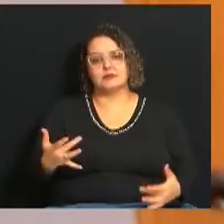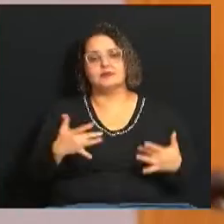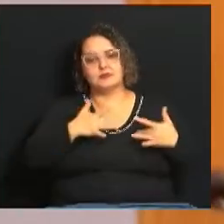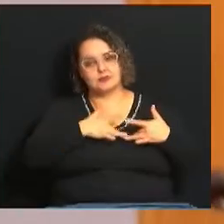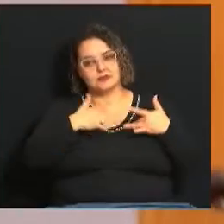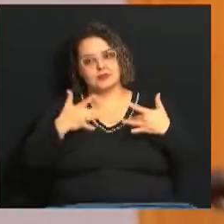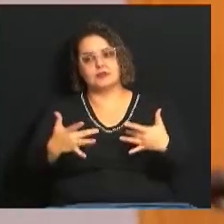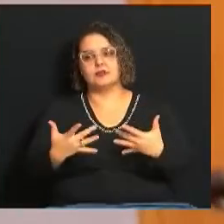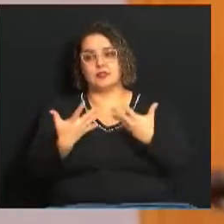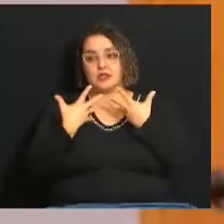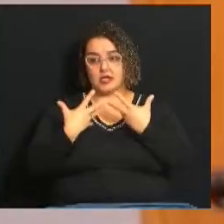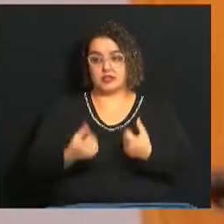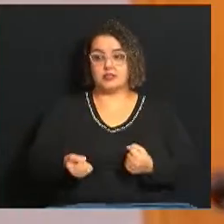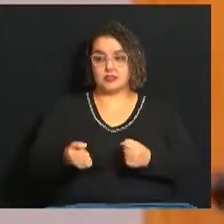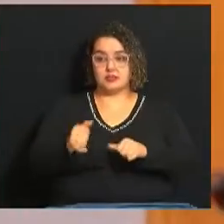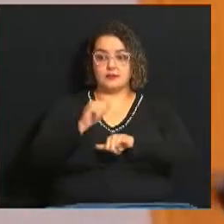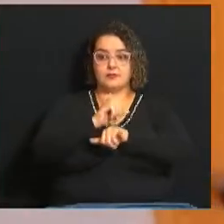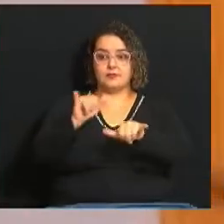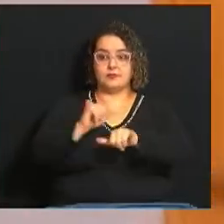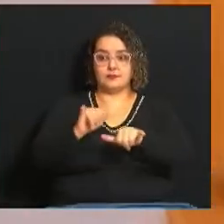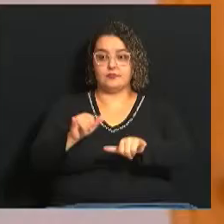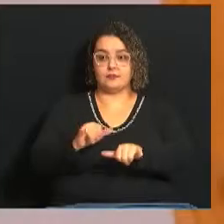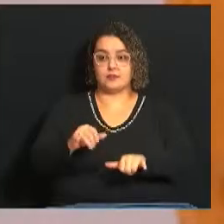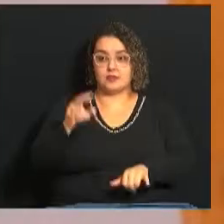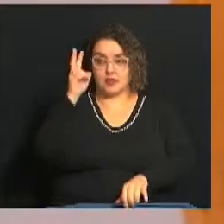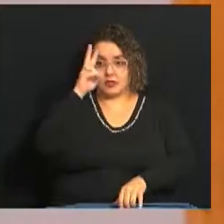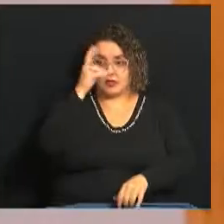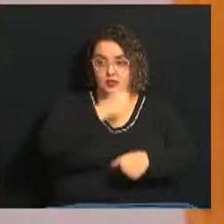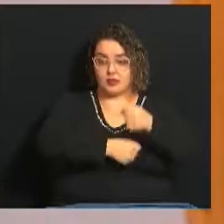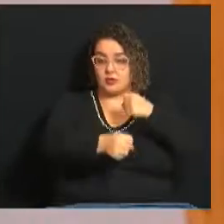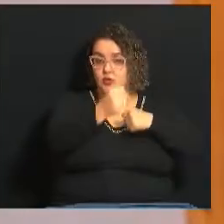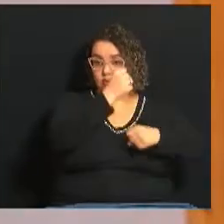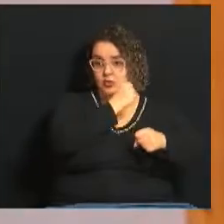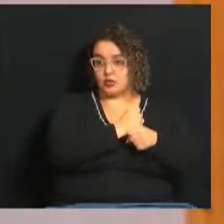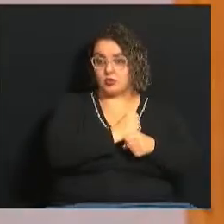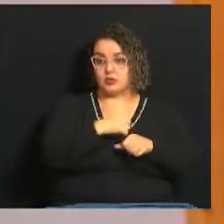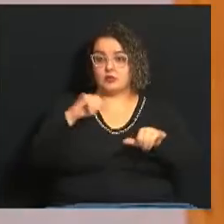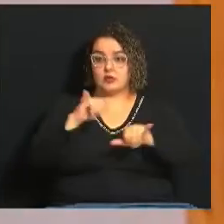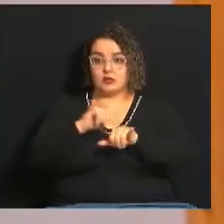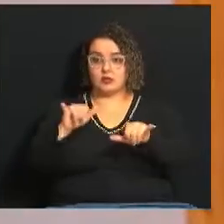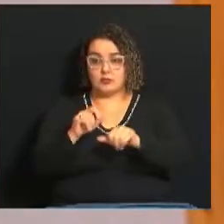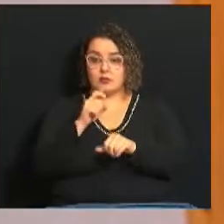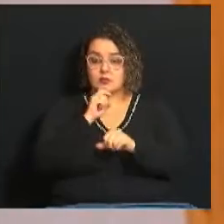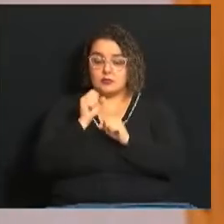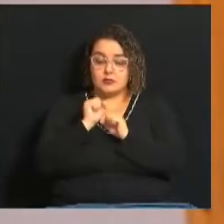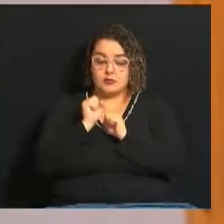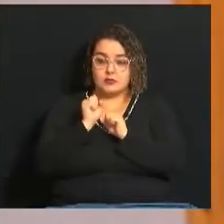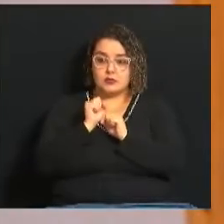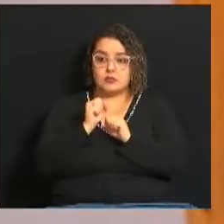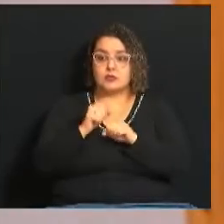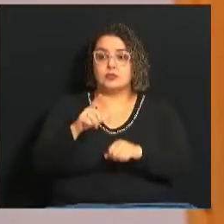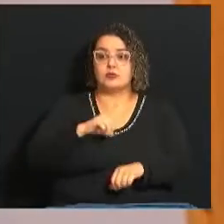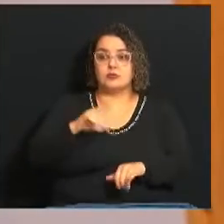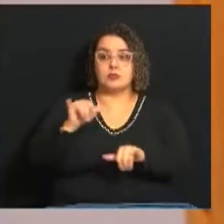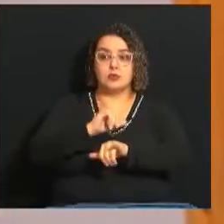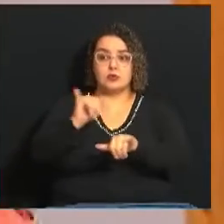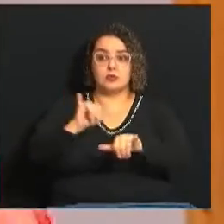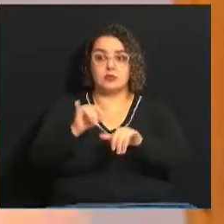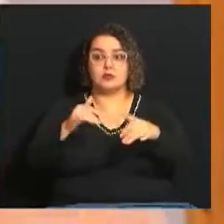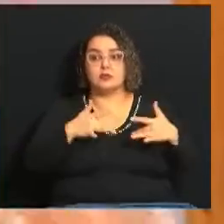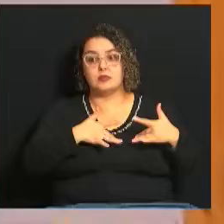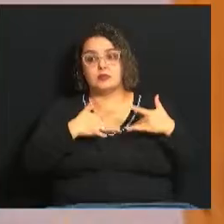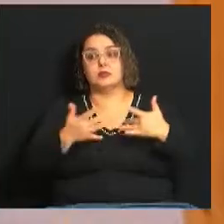campanhas, porque se você lembra, o ano passado a gente teve a campanha de inverno, né, do agasalho, tivemos a campanha de doação de alimentos